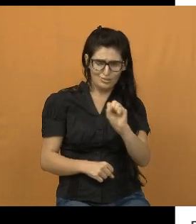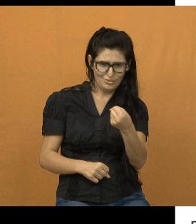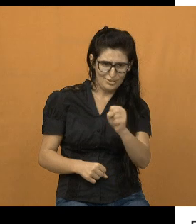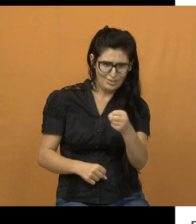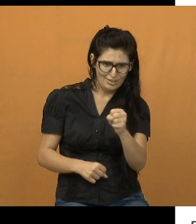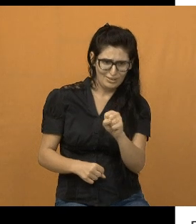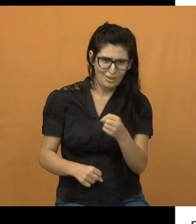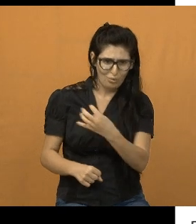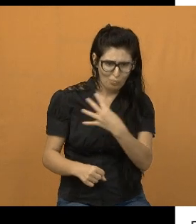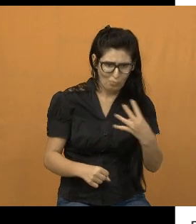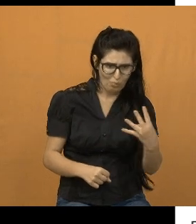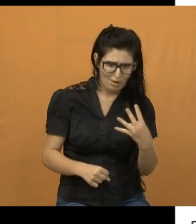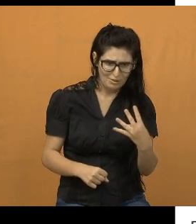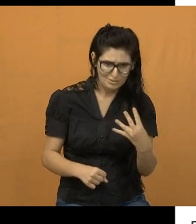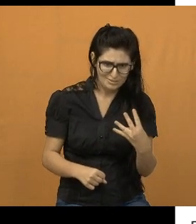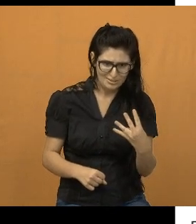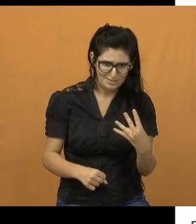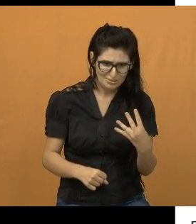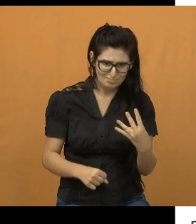2.584